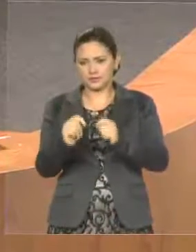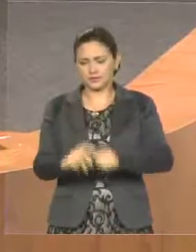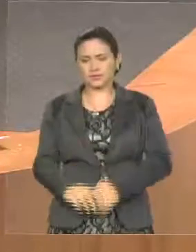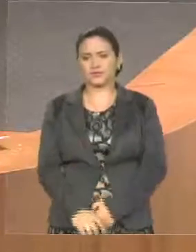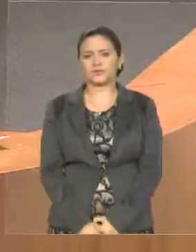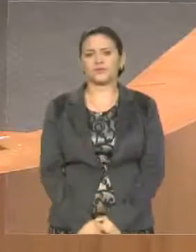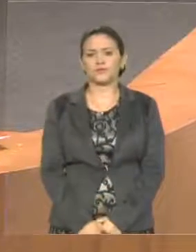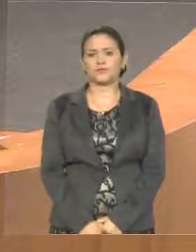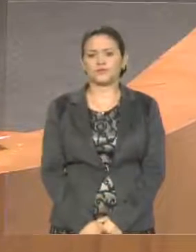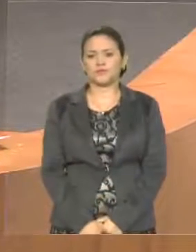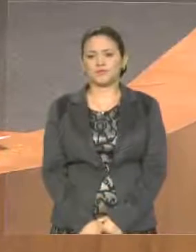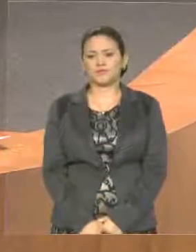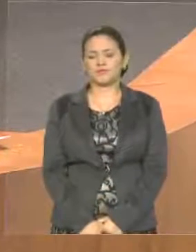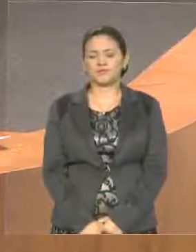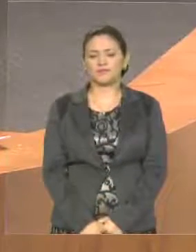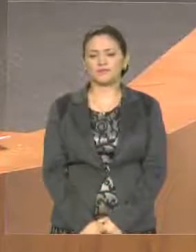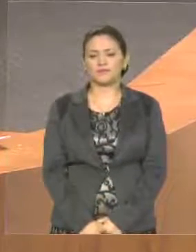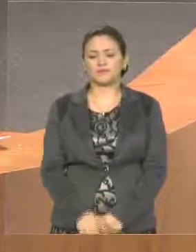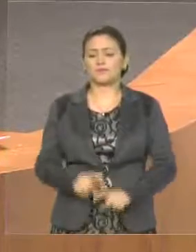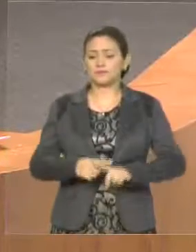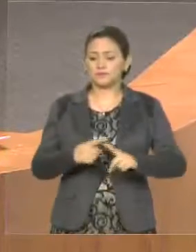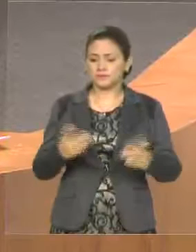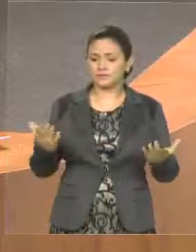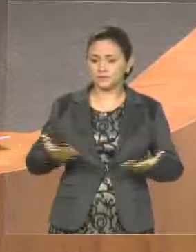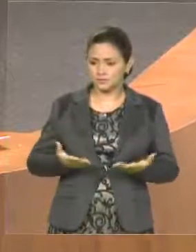Mas dessa vez o comunista,